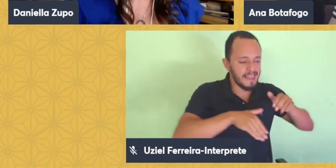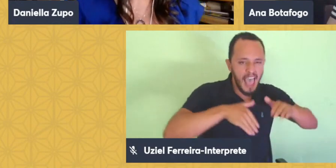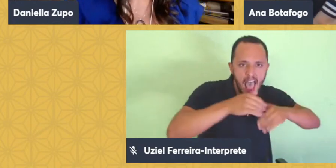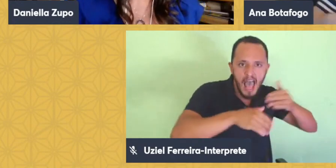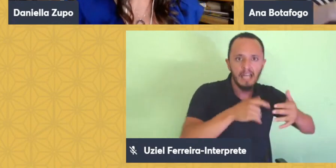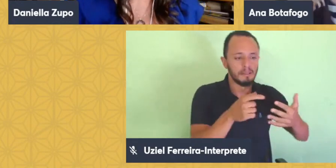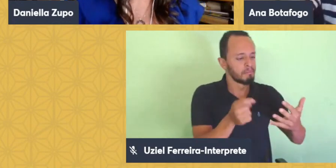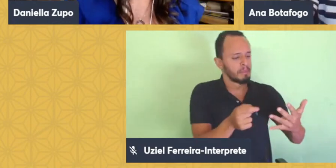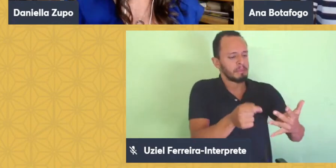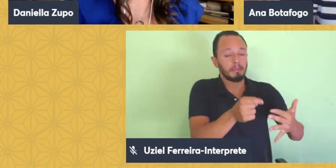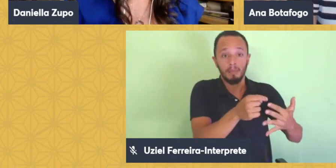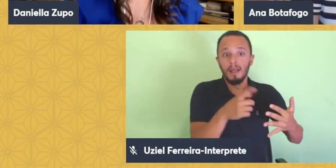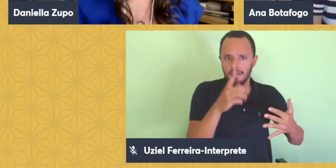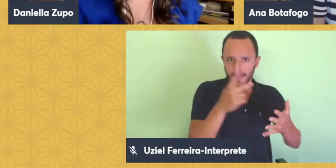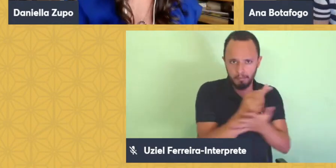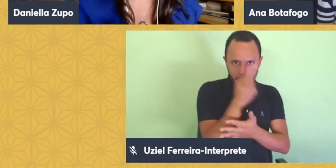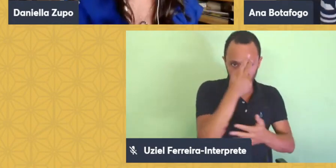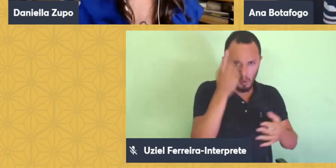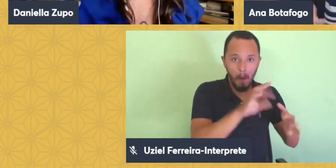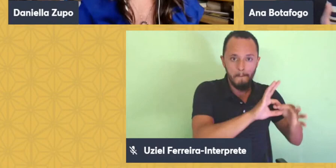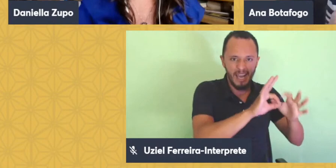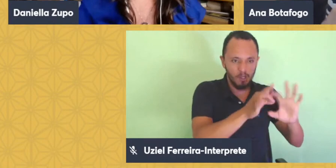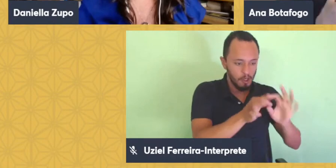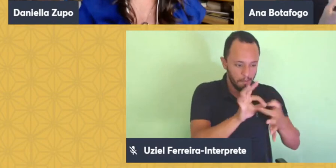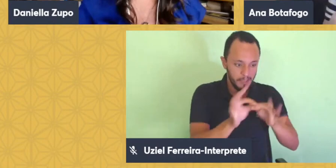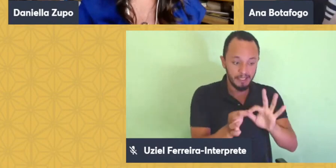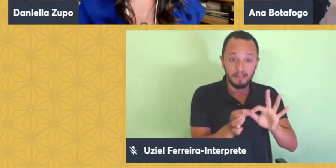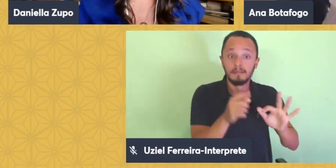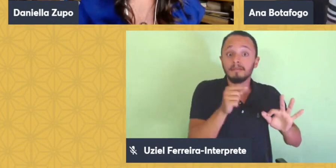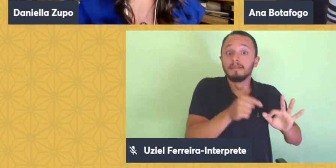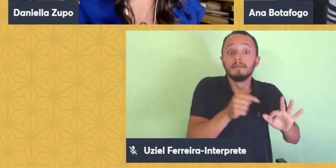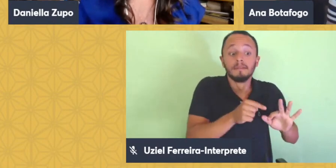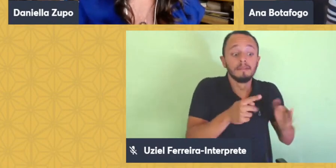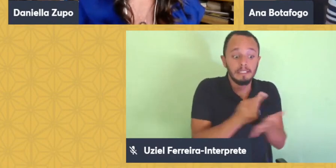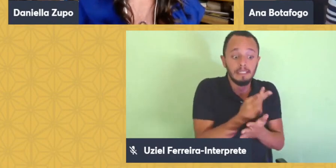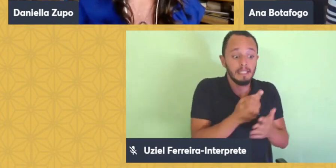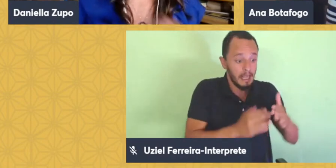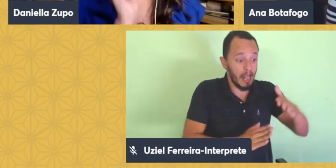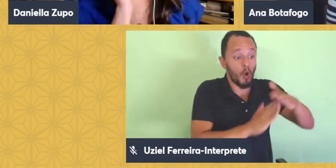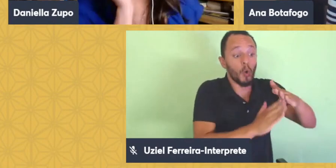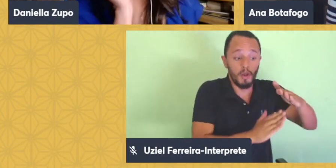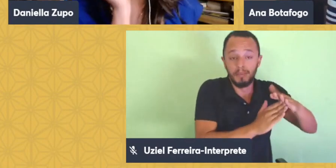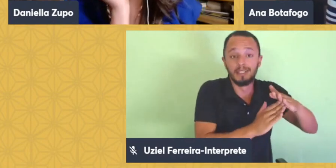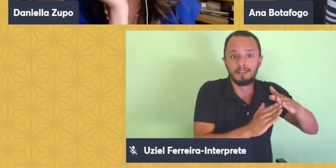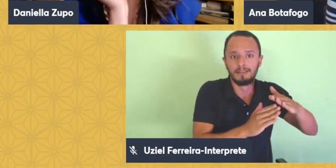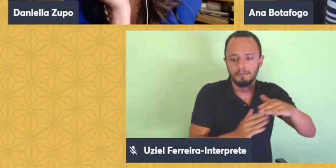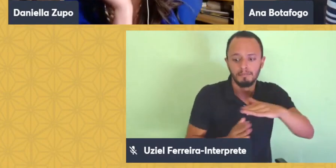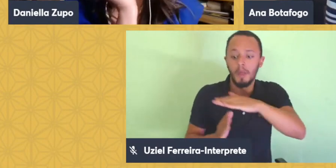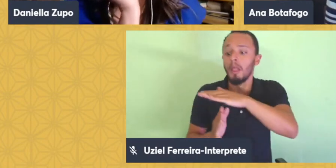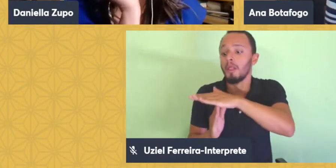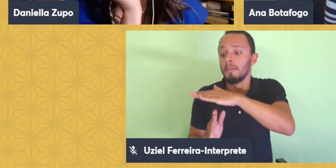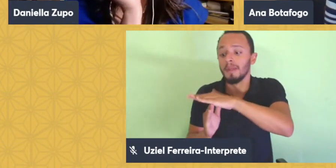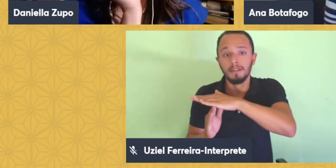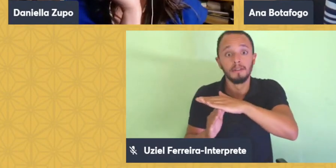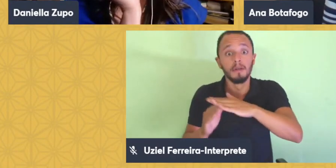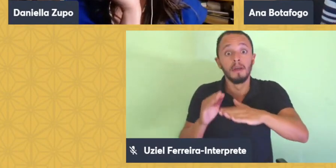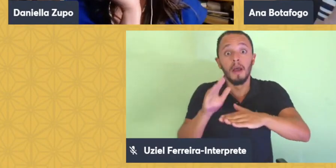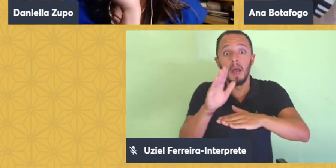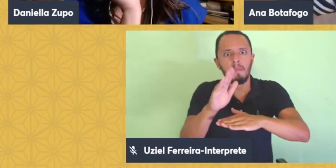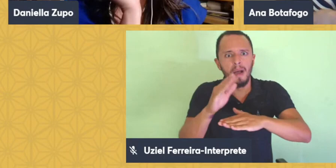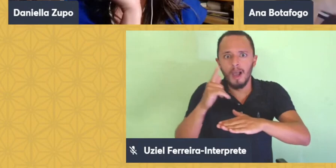fisicamente e emocionalmente claro que isso daí são é